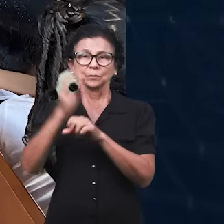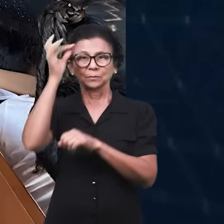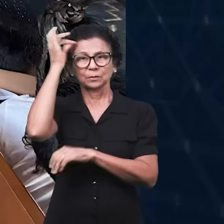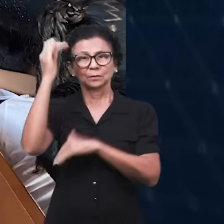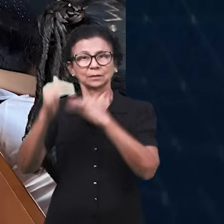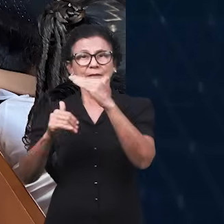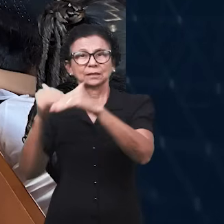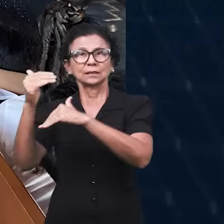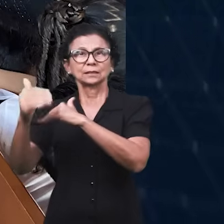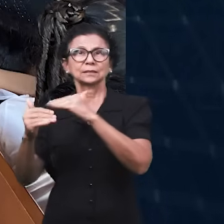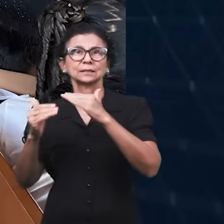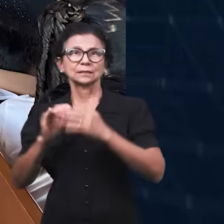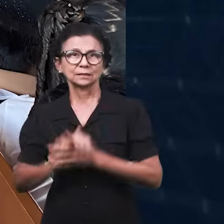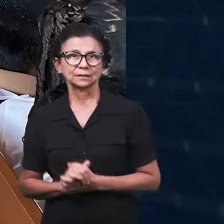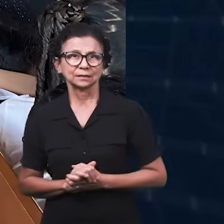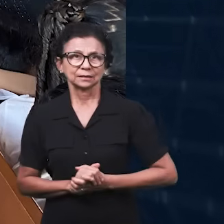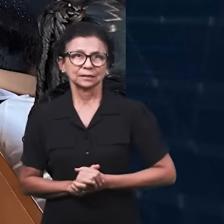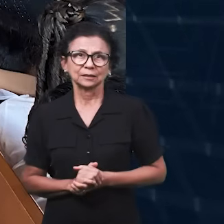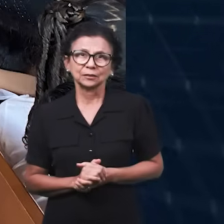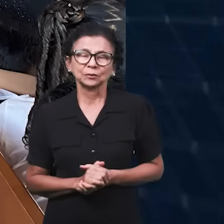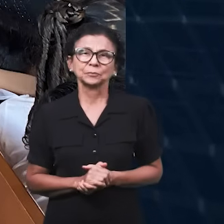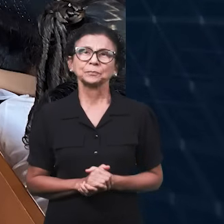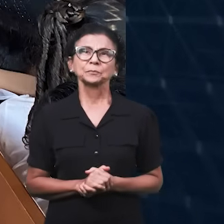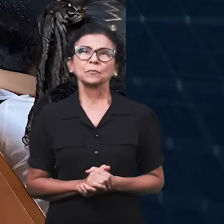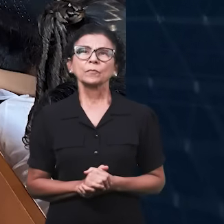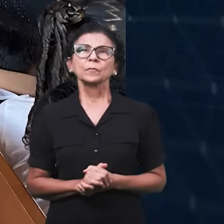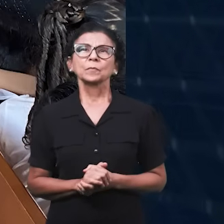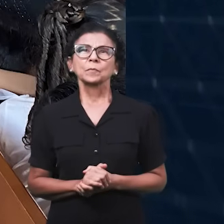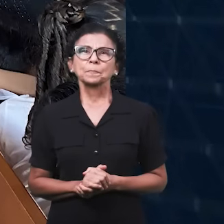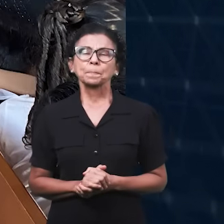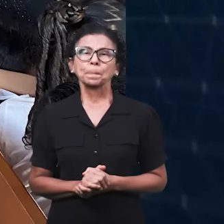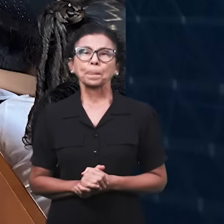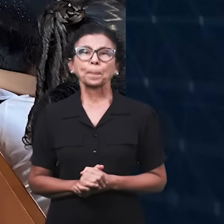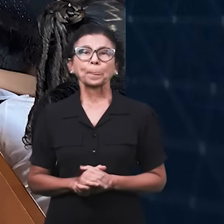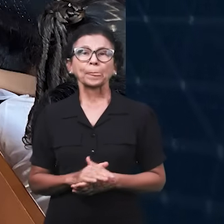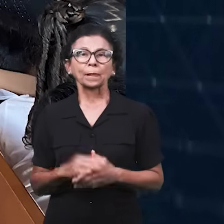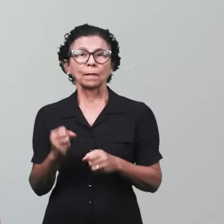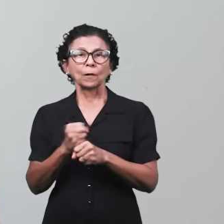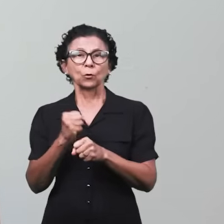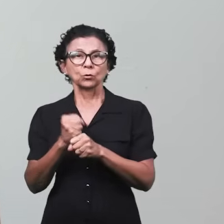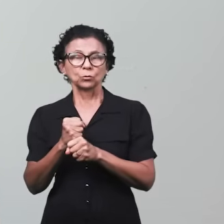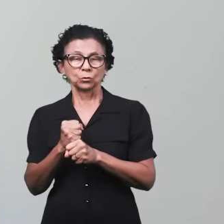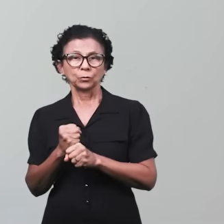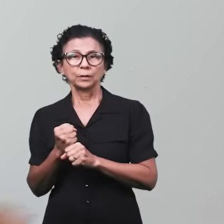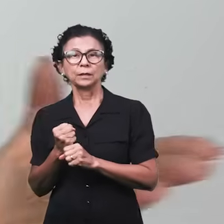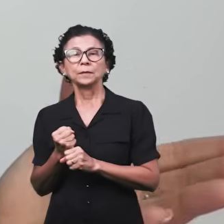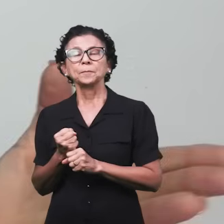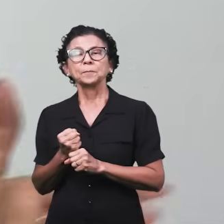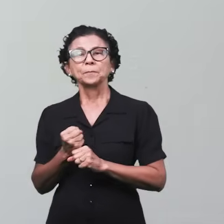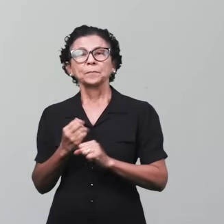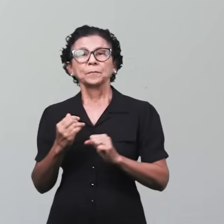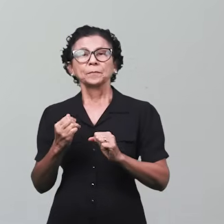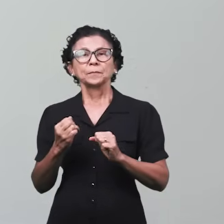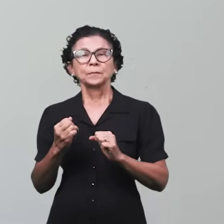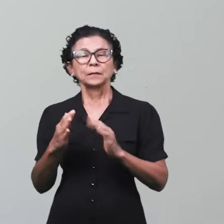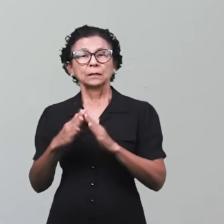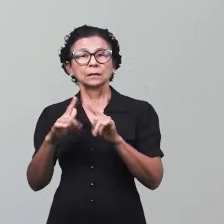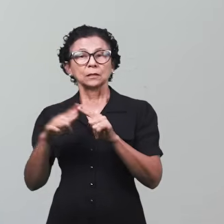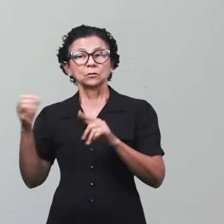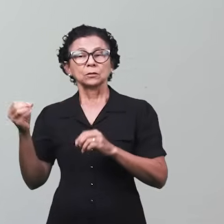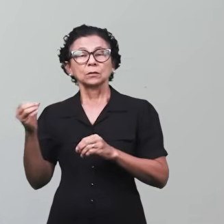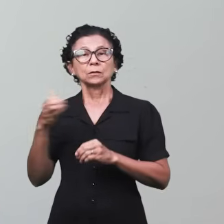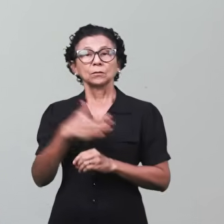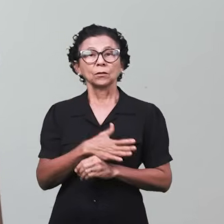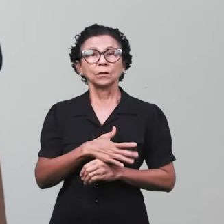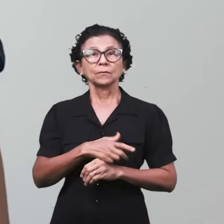foi reafirmada a convicção de que, em breve, novas igrejas serão abertas. O evento foi de grande bênção,